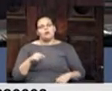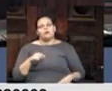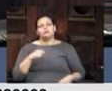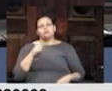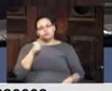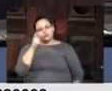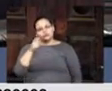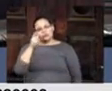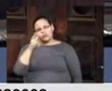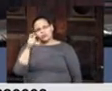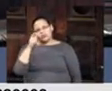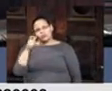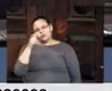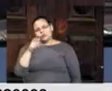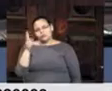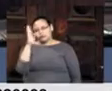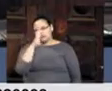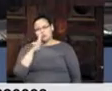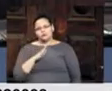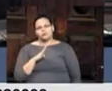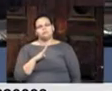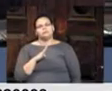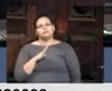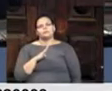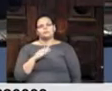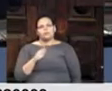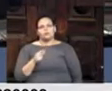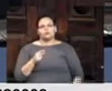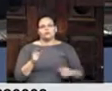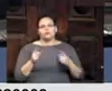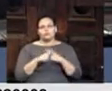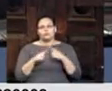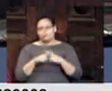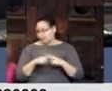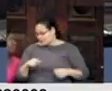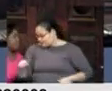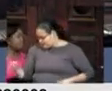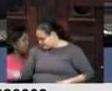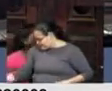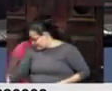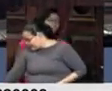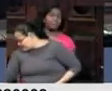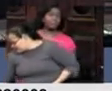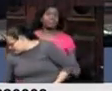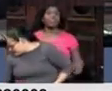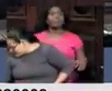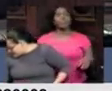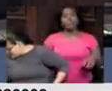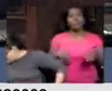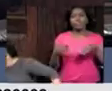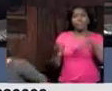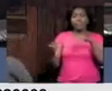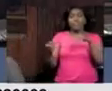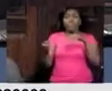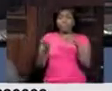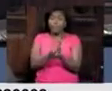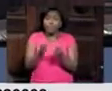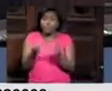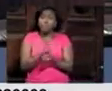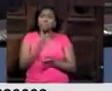os interesses do Brasil, com suas contradições, evidentemente, mas o MDB, o chamado MDB